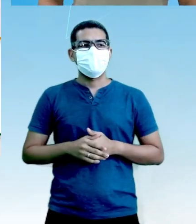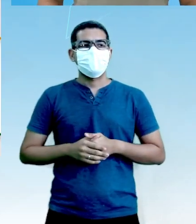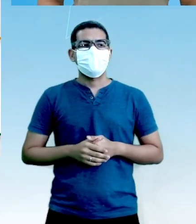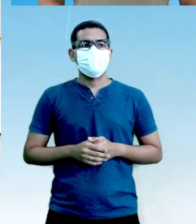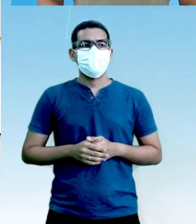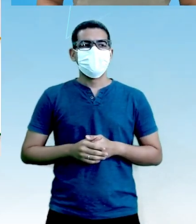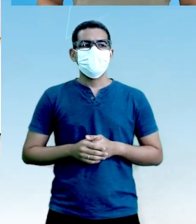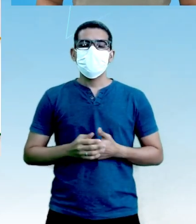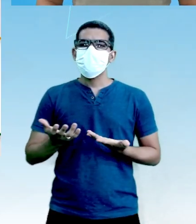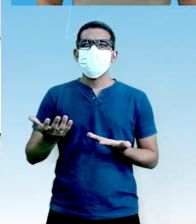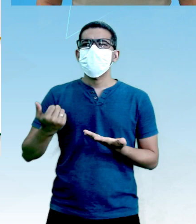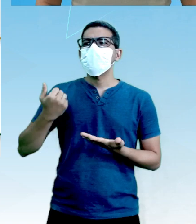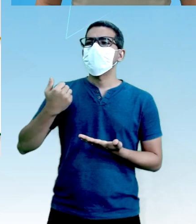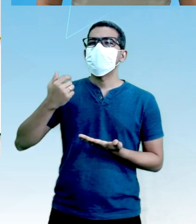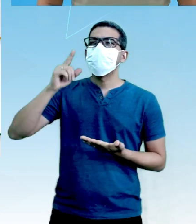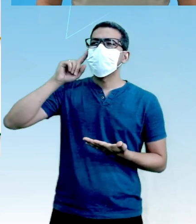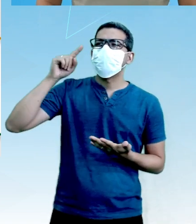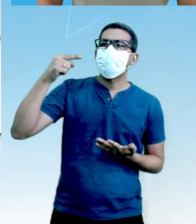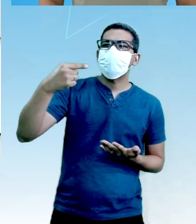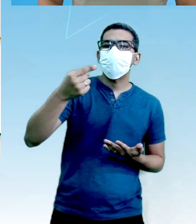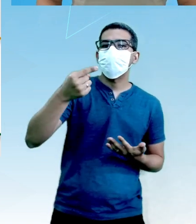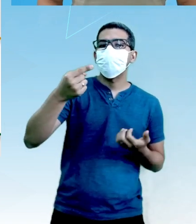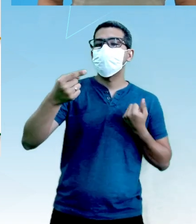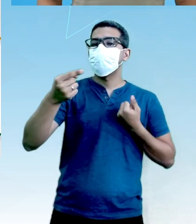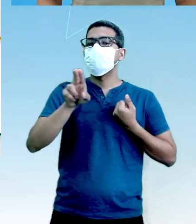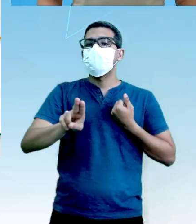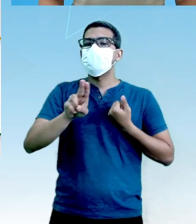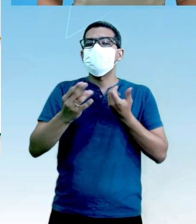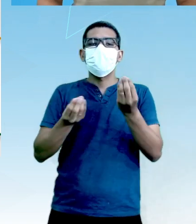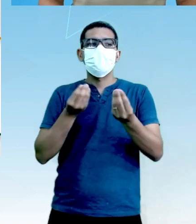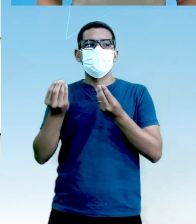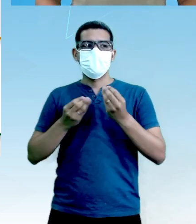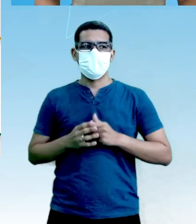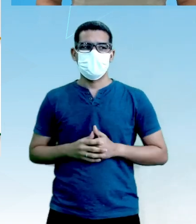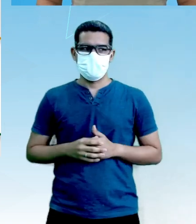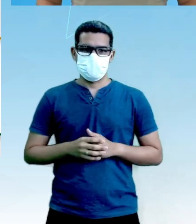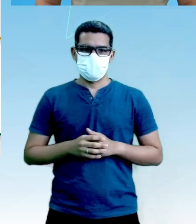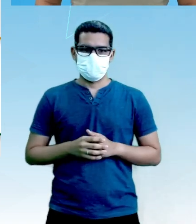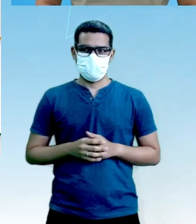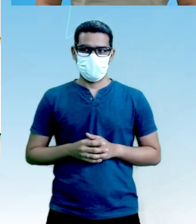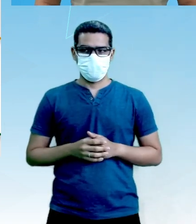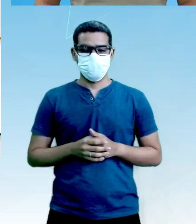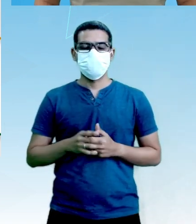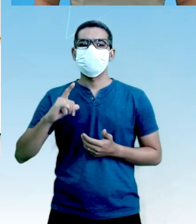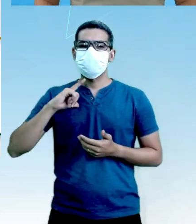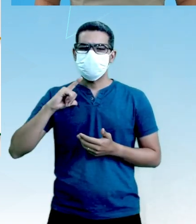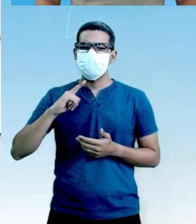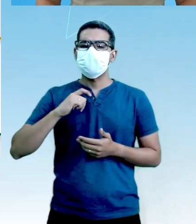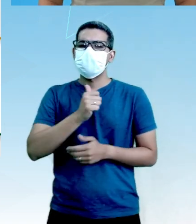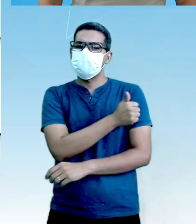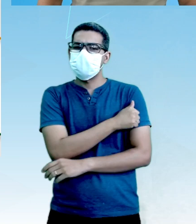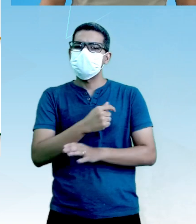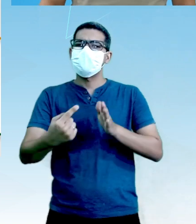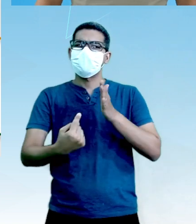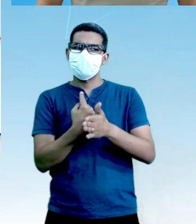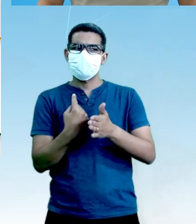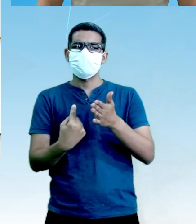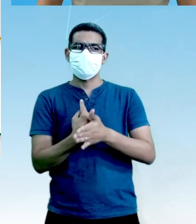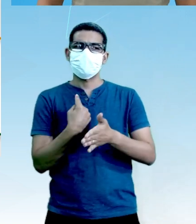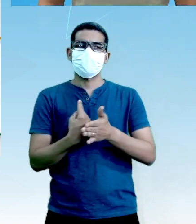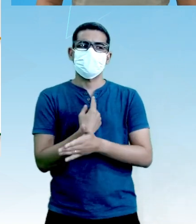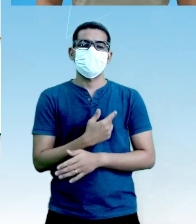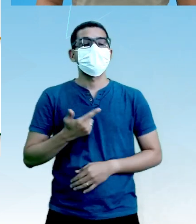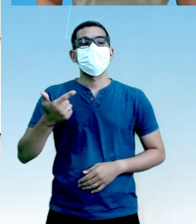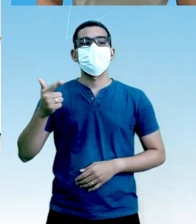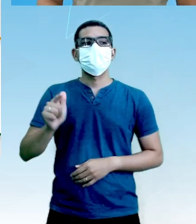onde podemos usar os números no dia a dia? Esse é outro fator, outra pergunta que sempre meus alunos me fazem, tá?